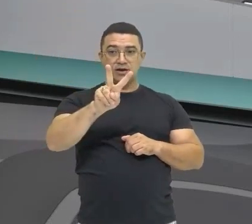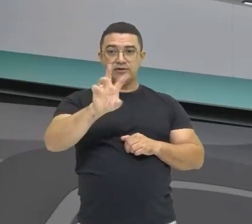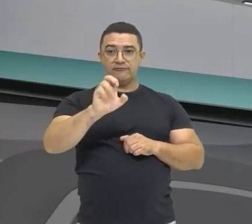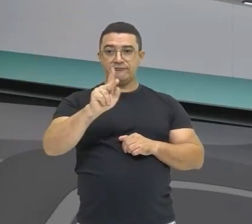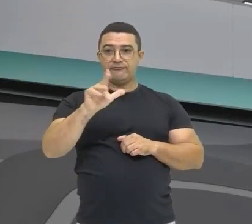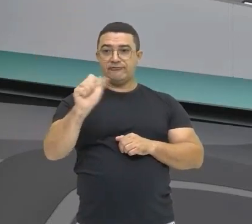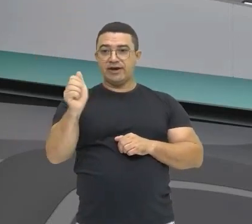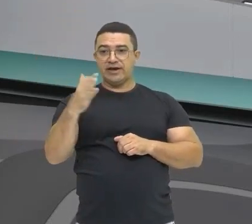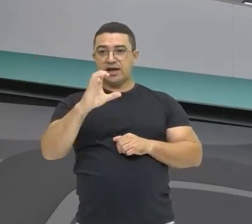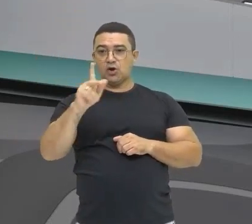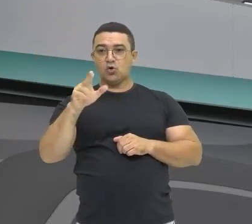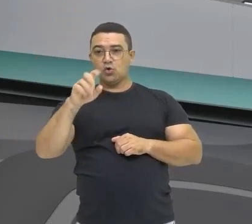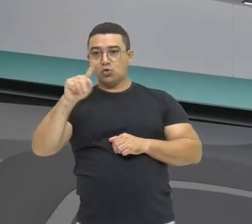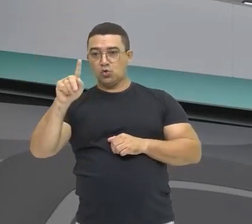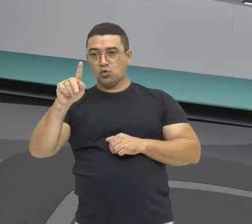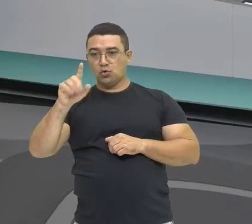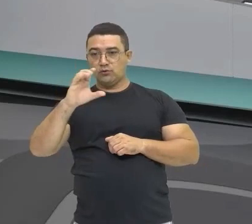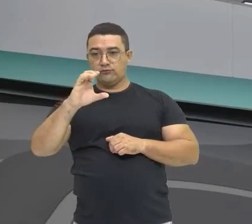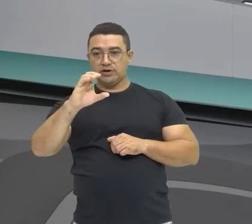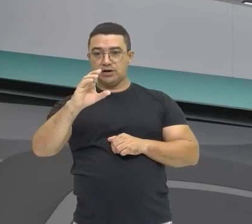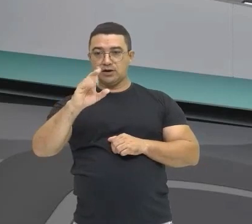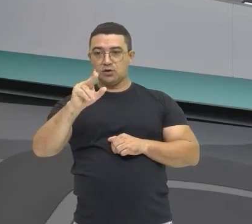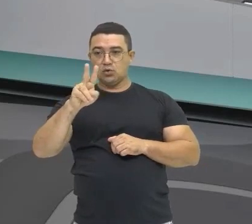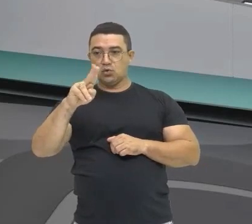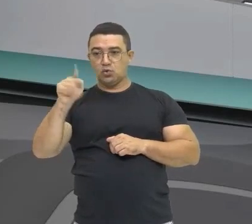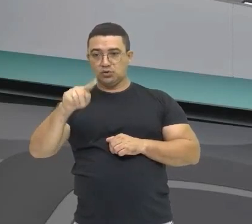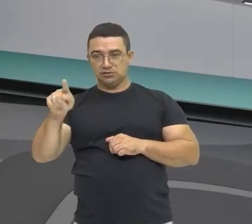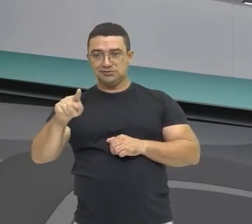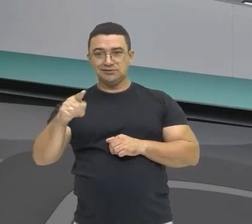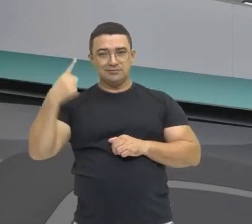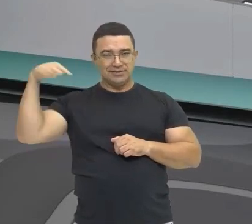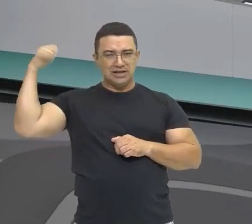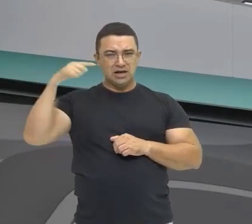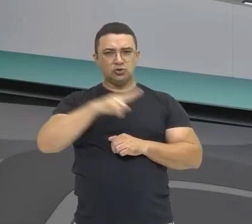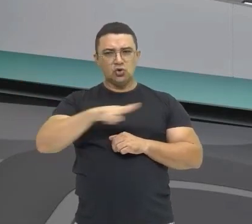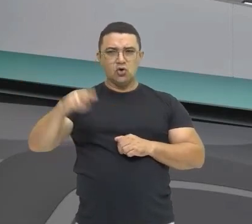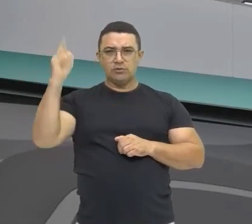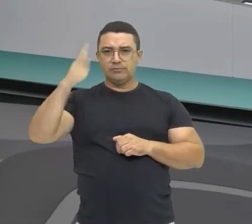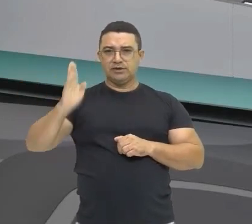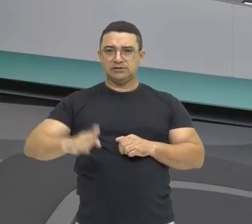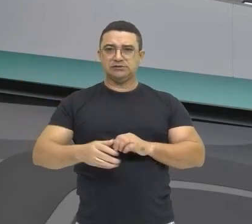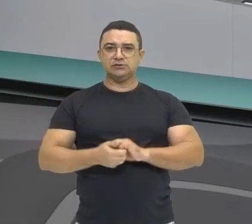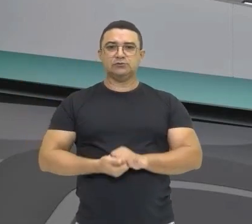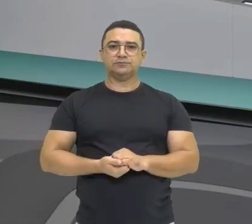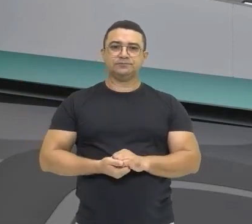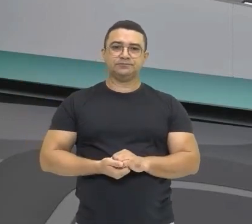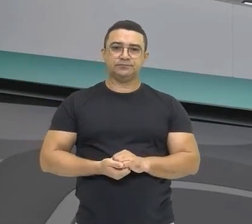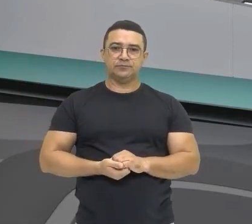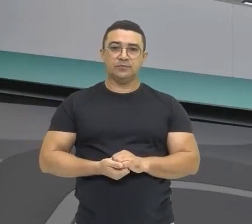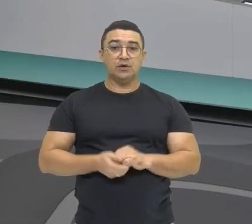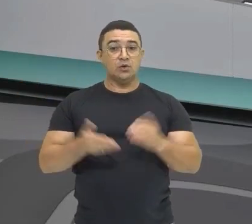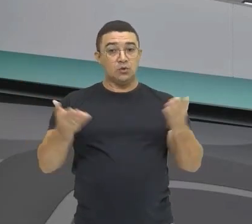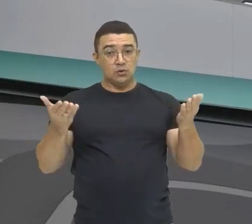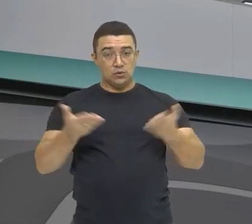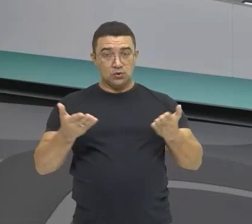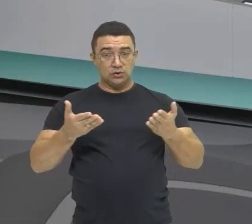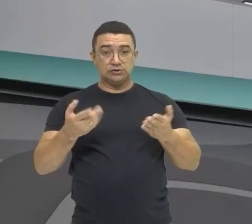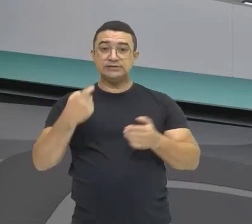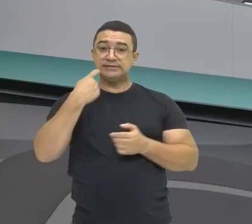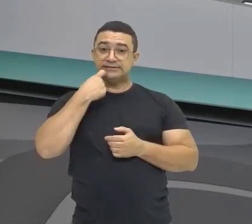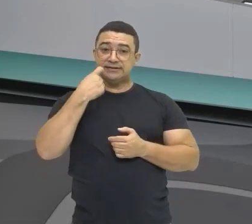que o capitão batiza, né? Pedro Álvares Cabral batizou a ilha. Dessa vossa ilha de Vera Cruz, hoje,